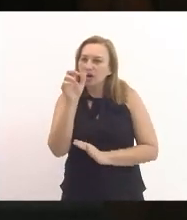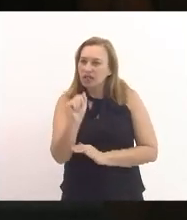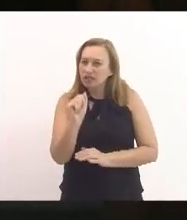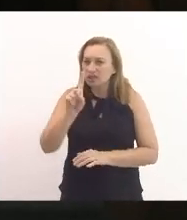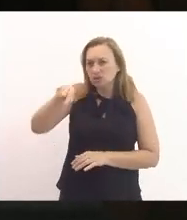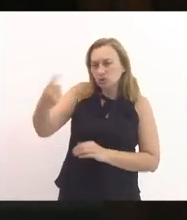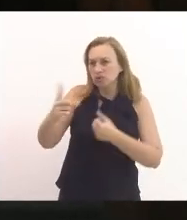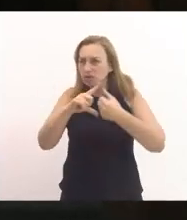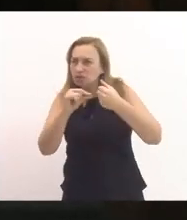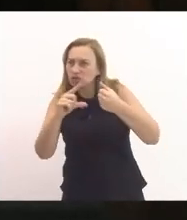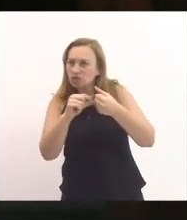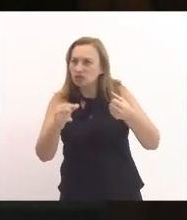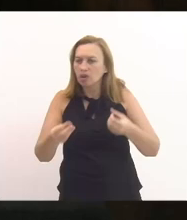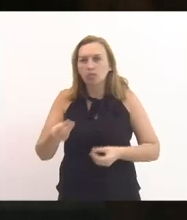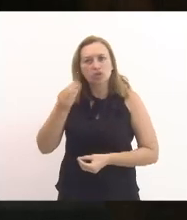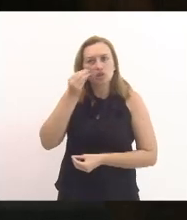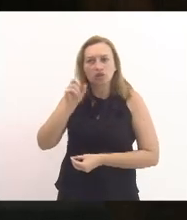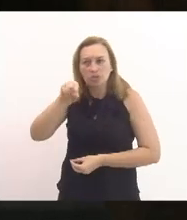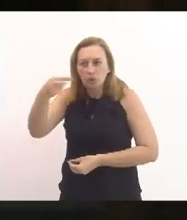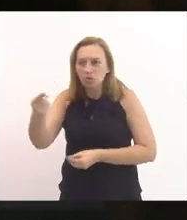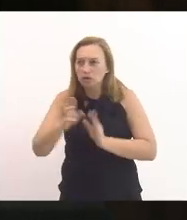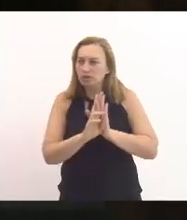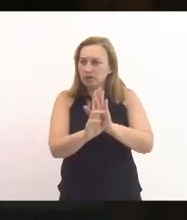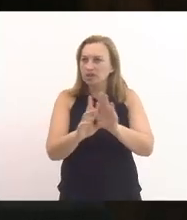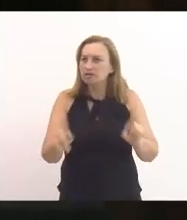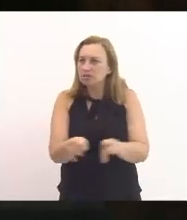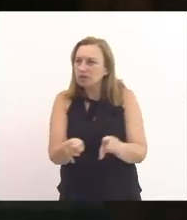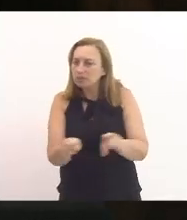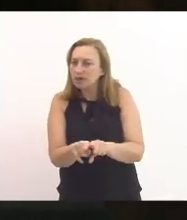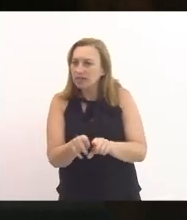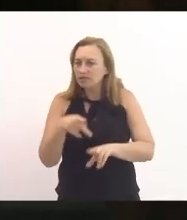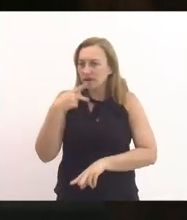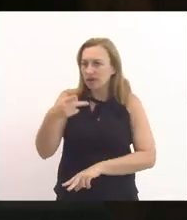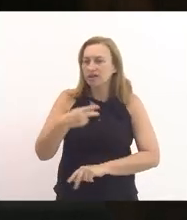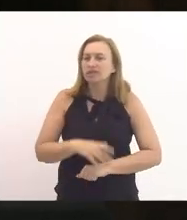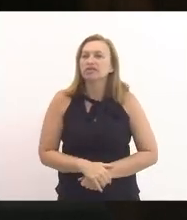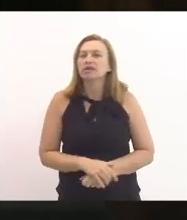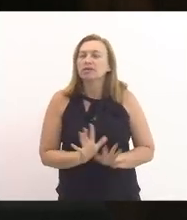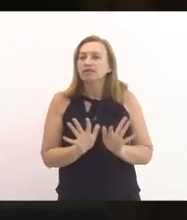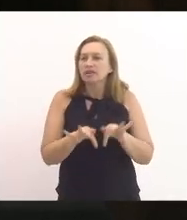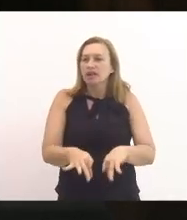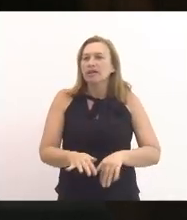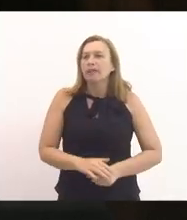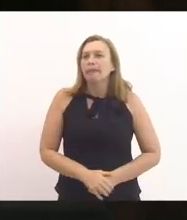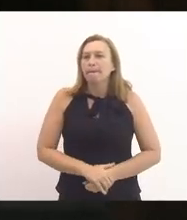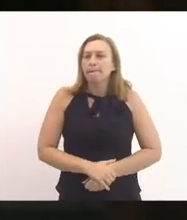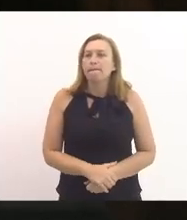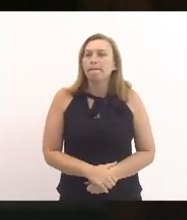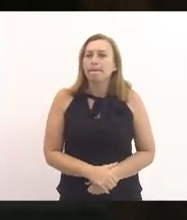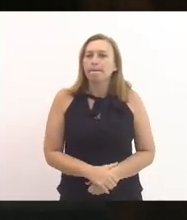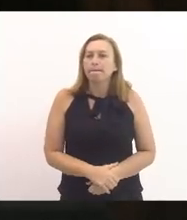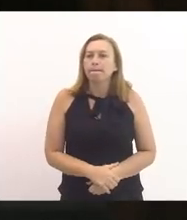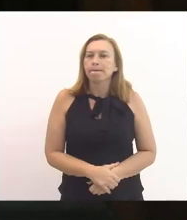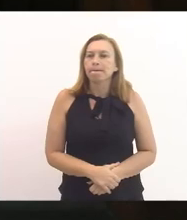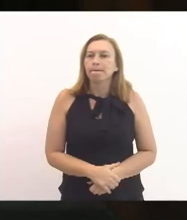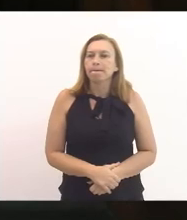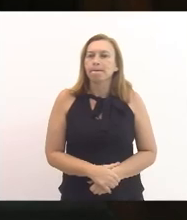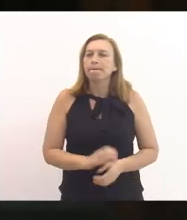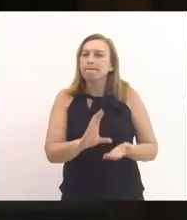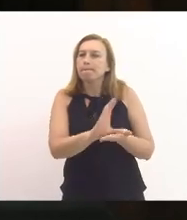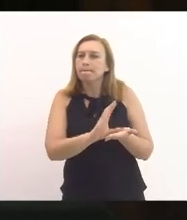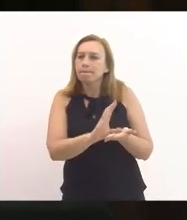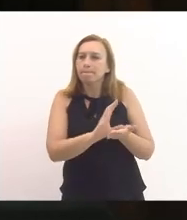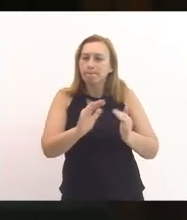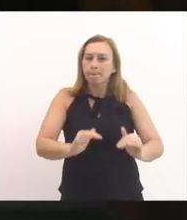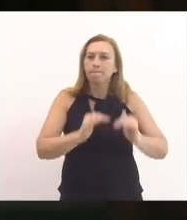temos outros artigos mas vou dar oportunidade aí para outras representações também se pronunciarem para fechar temos a composição do Conselho